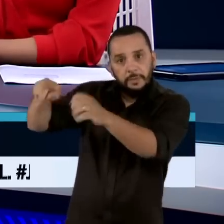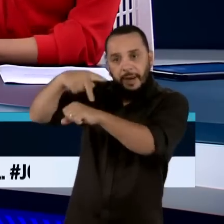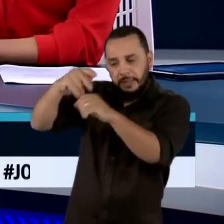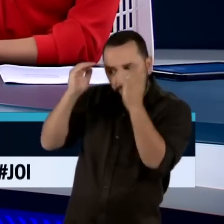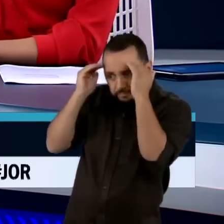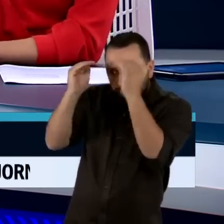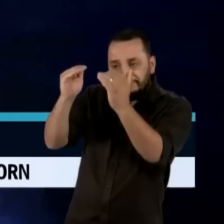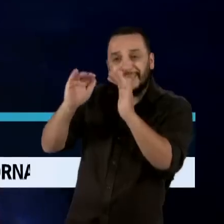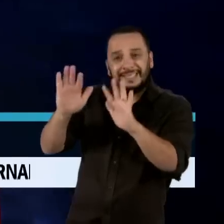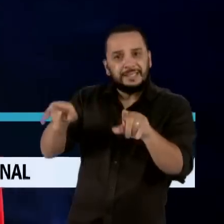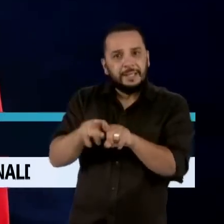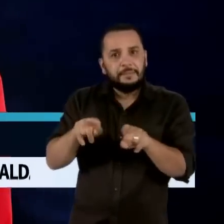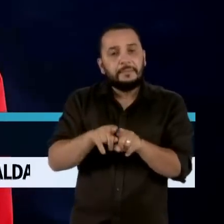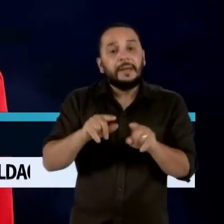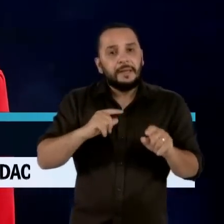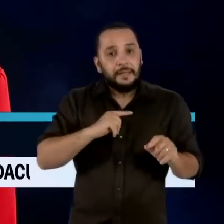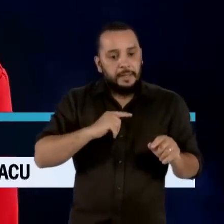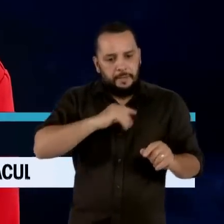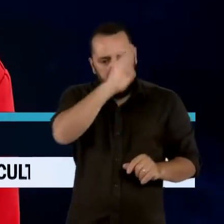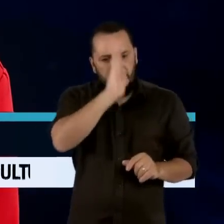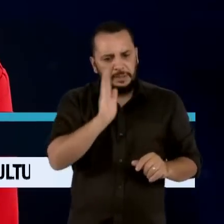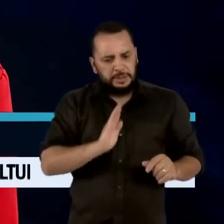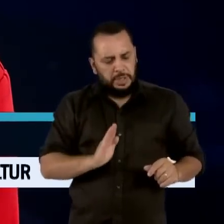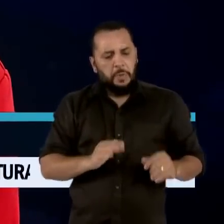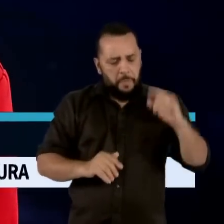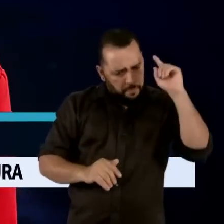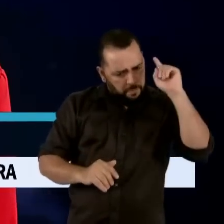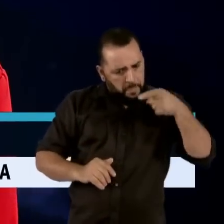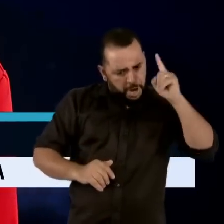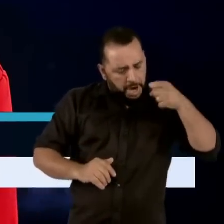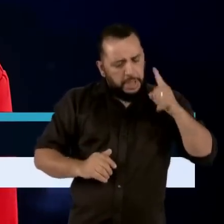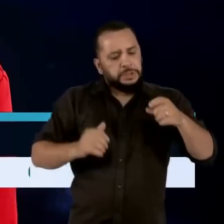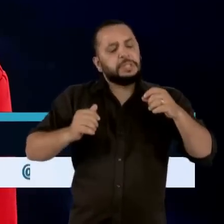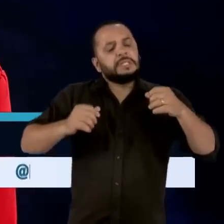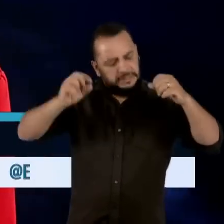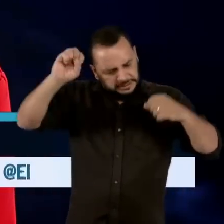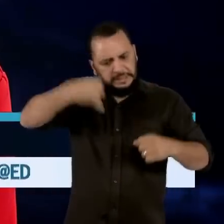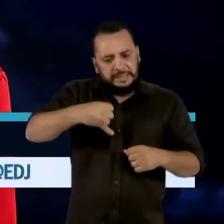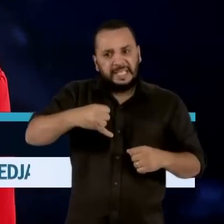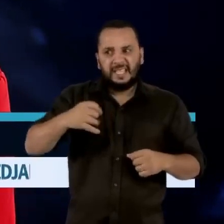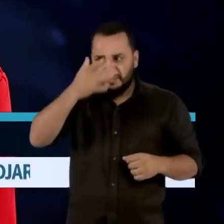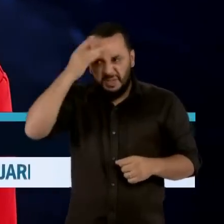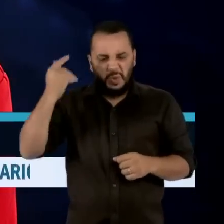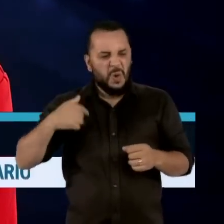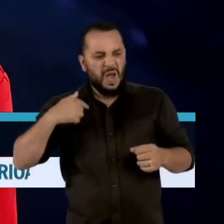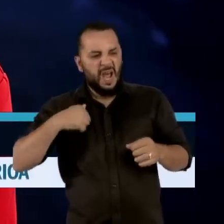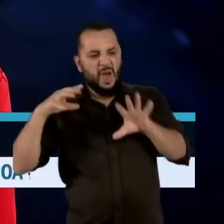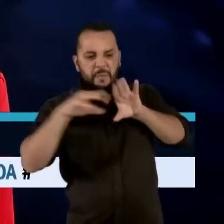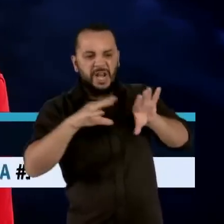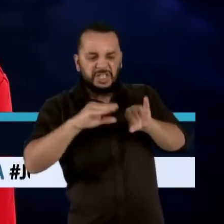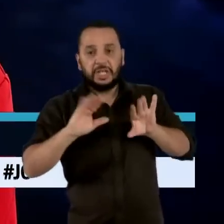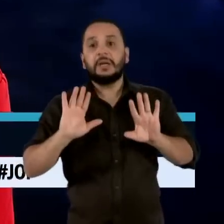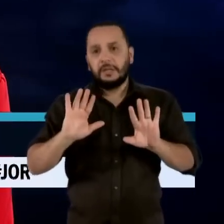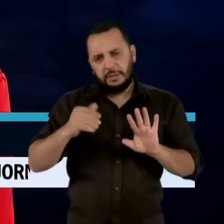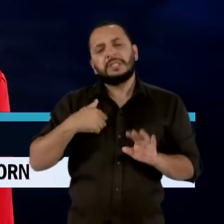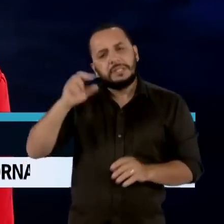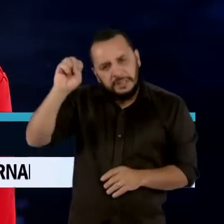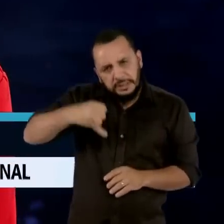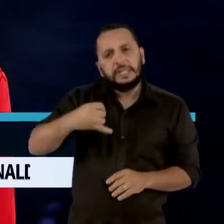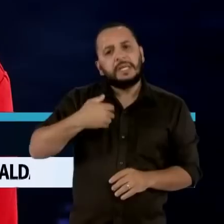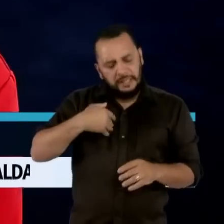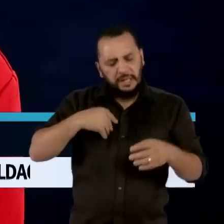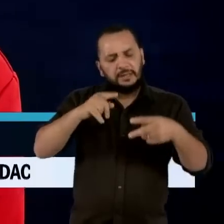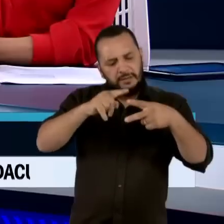país. Goste-se ou não, é um discurso legítimo e que ele coloca as prioridades do governo dele em pauta, inclusive nessas três